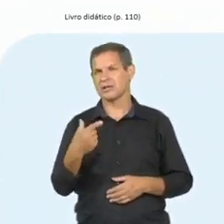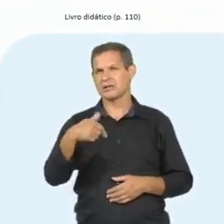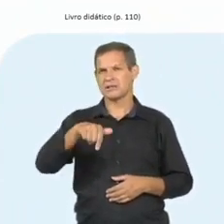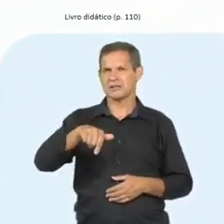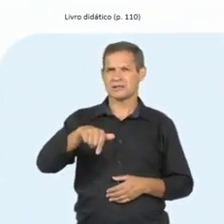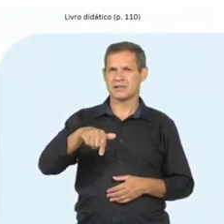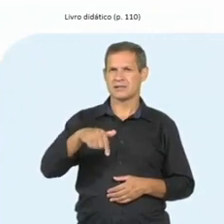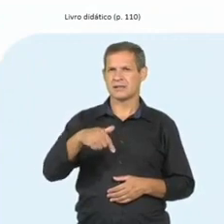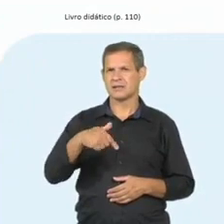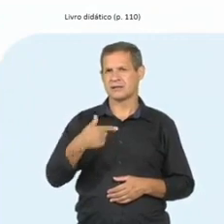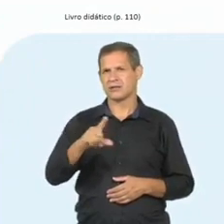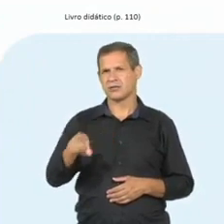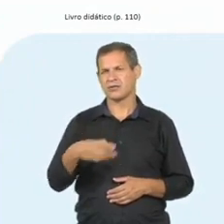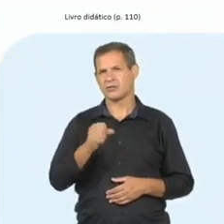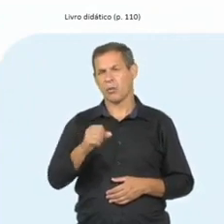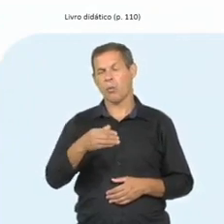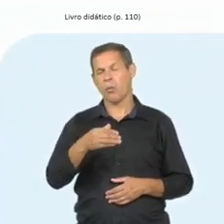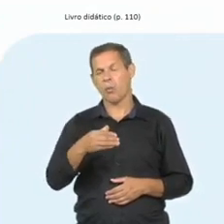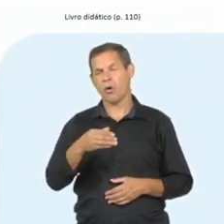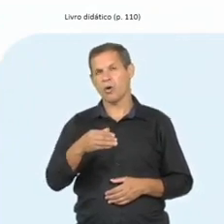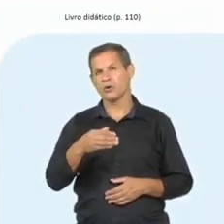72,8 para os homens e